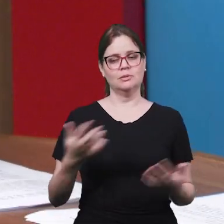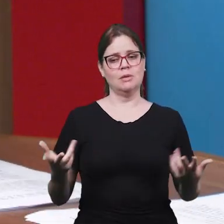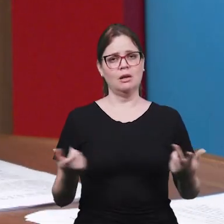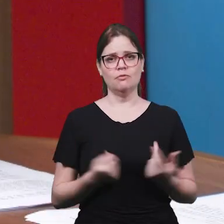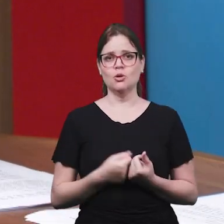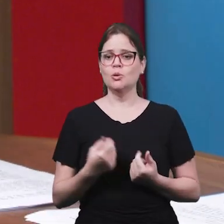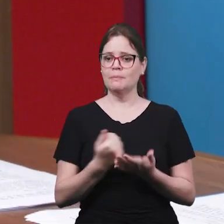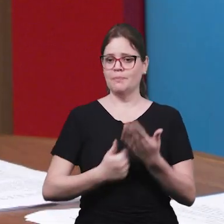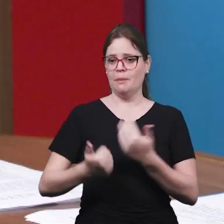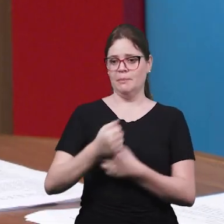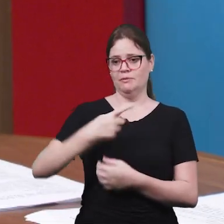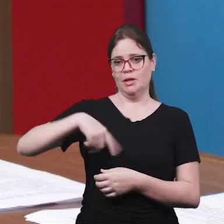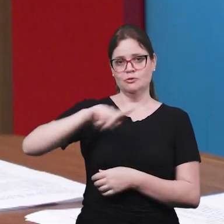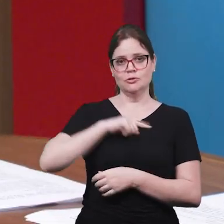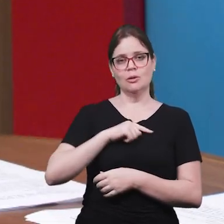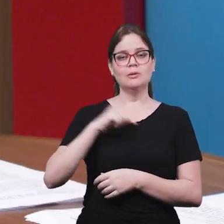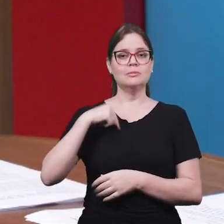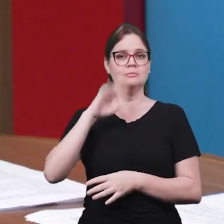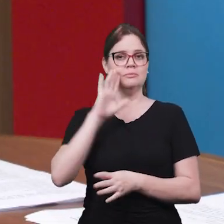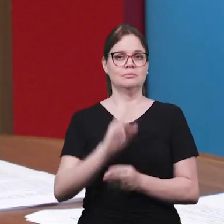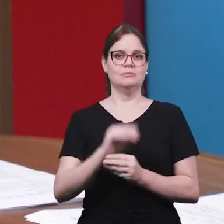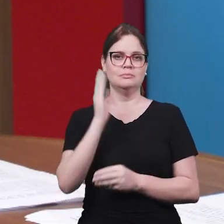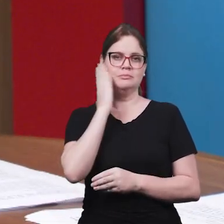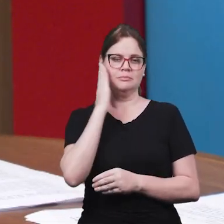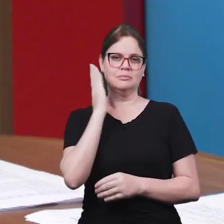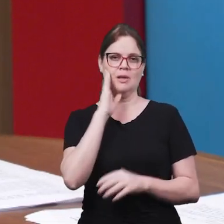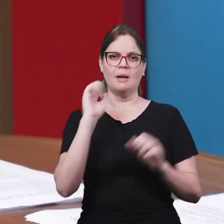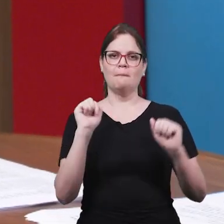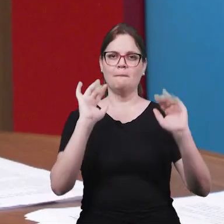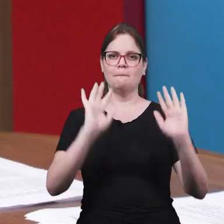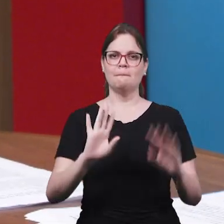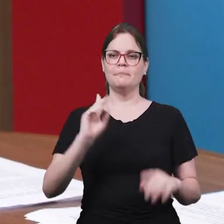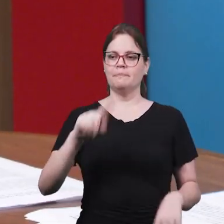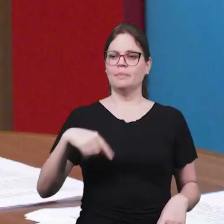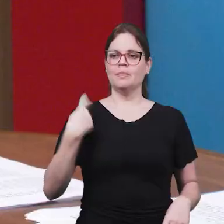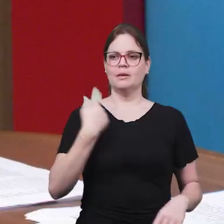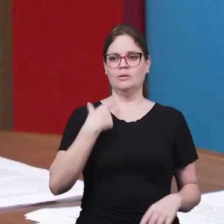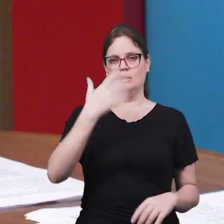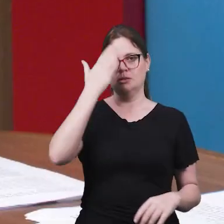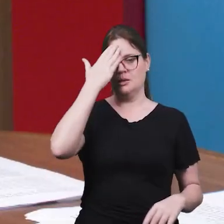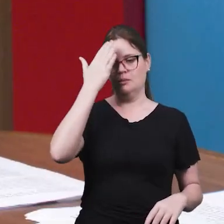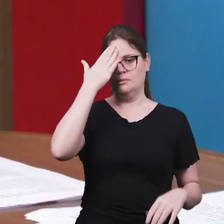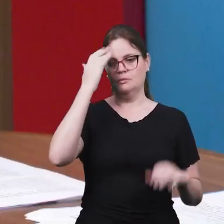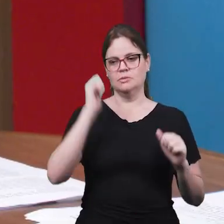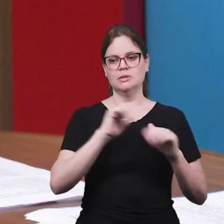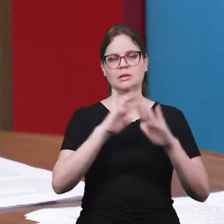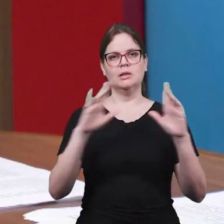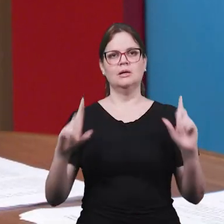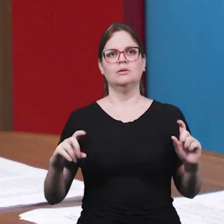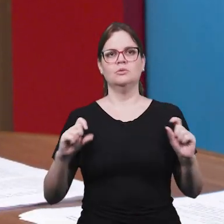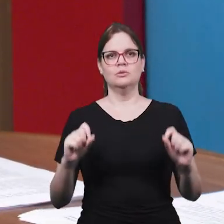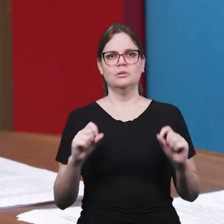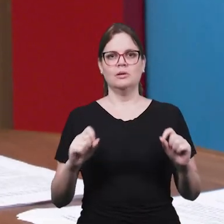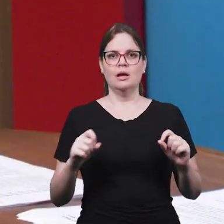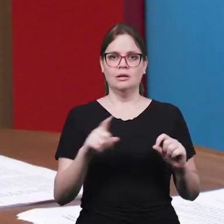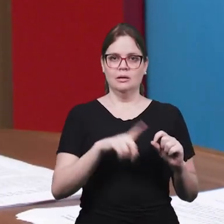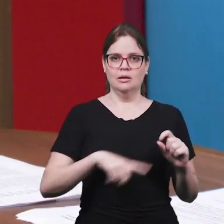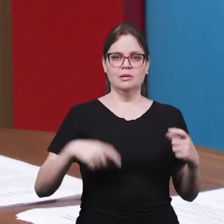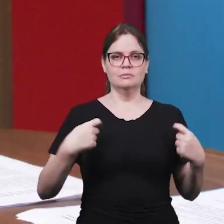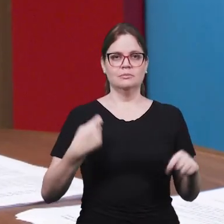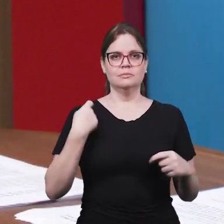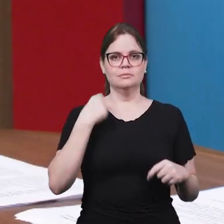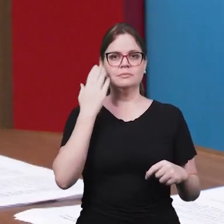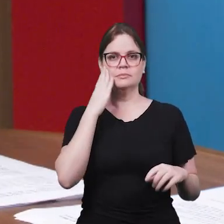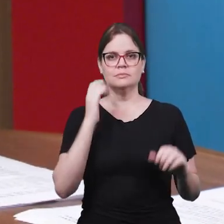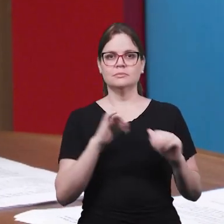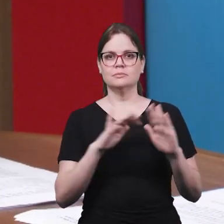chamou. Então, assim, acho que a maior bênção é isso, é nós e sabermos, elas devem entender